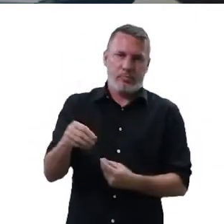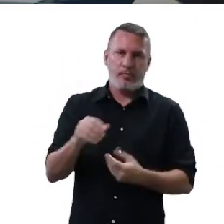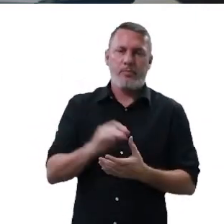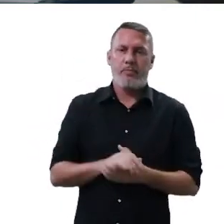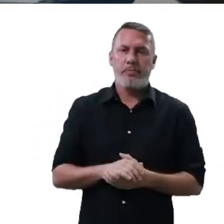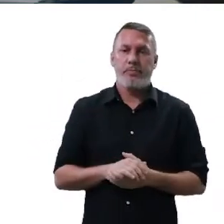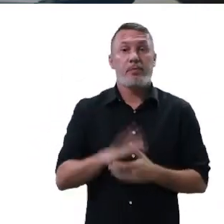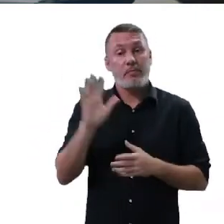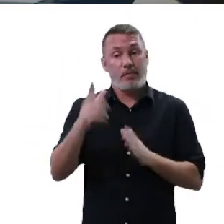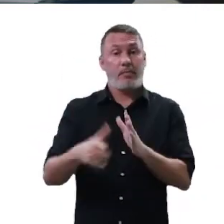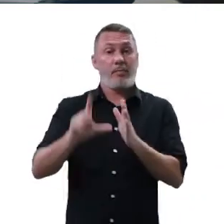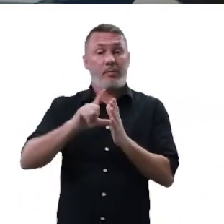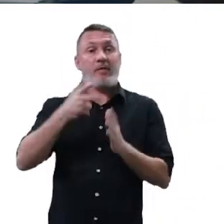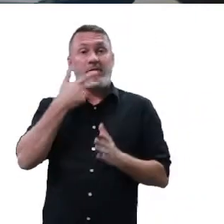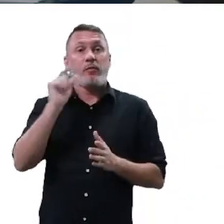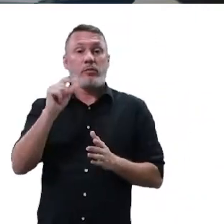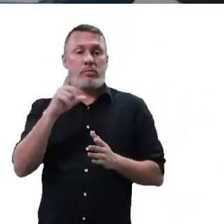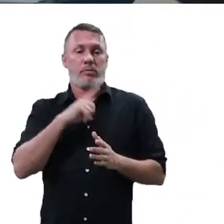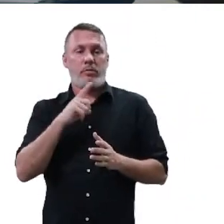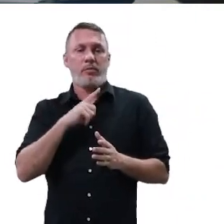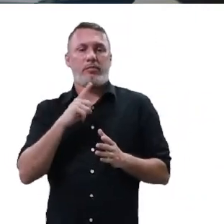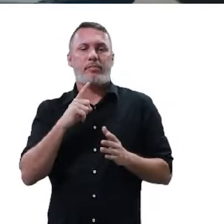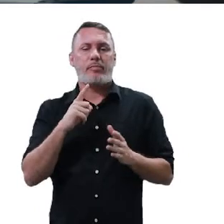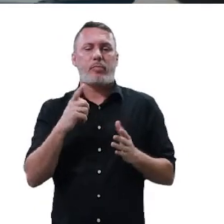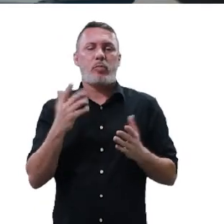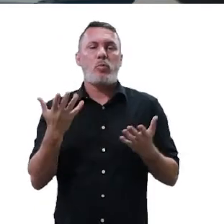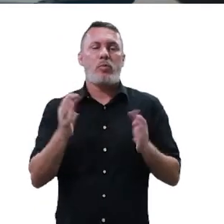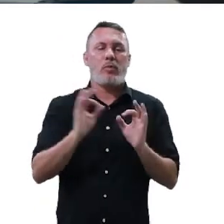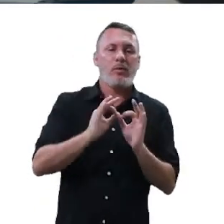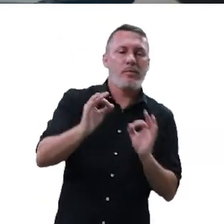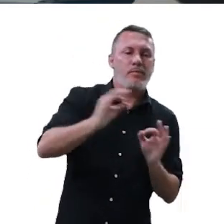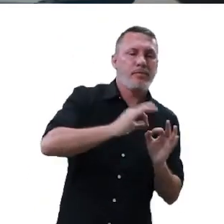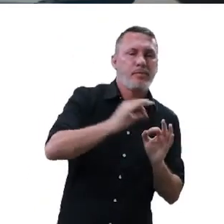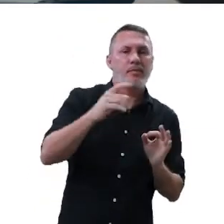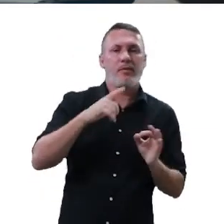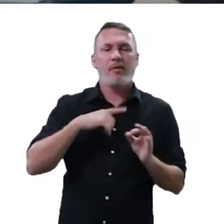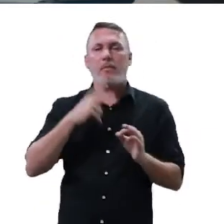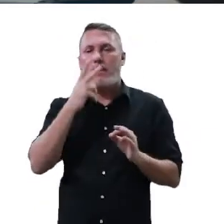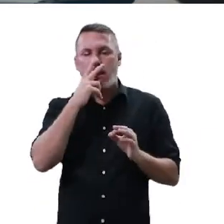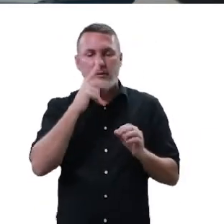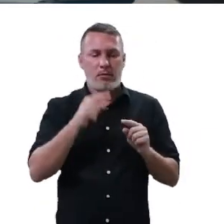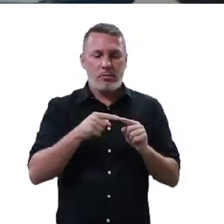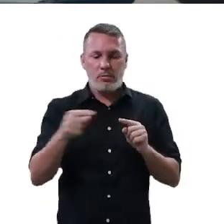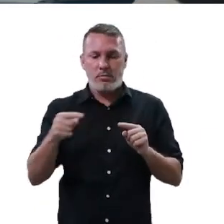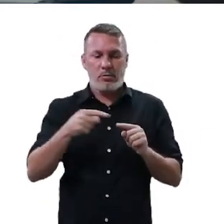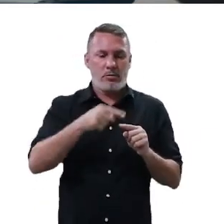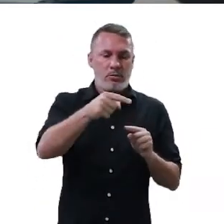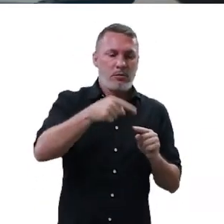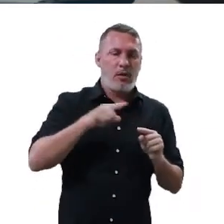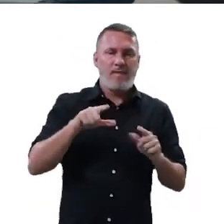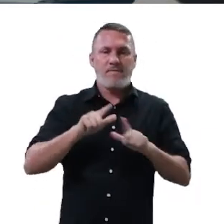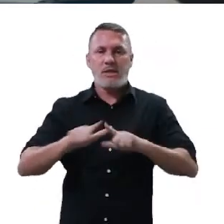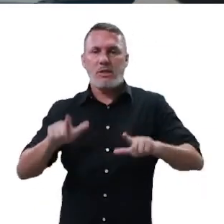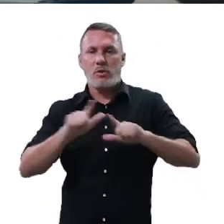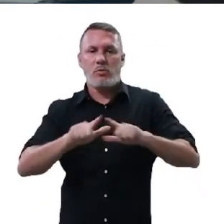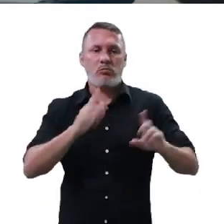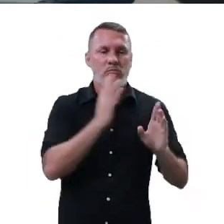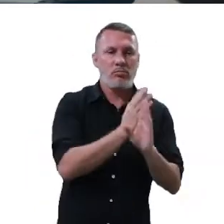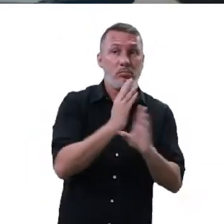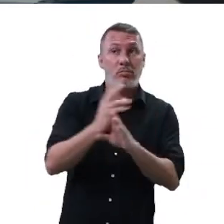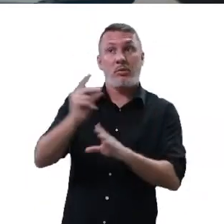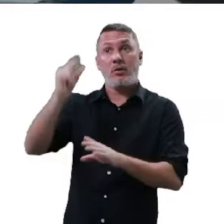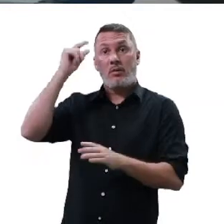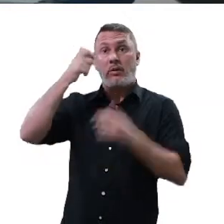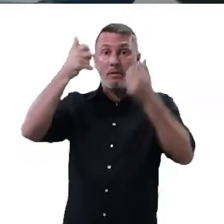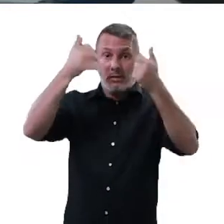dizia que o que definia uma substância e a outra era o vazio, a quantidade de átomos e o vazio que havia entre